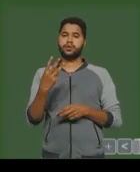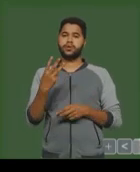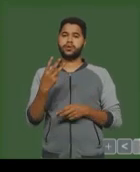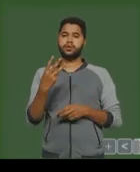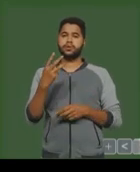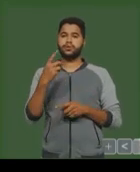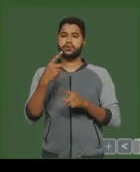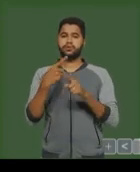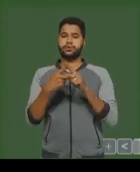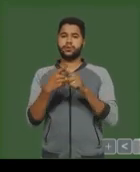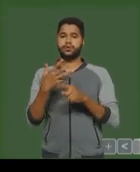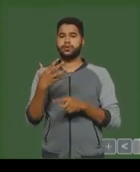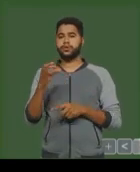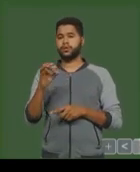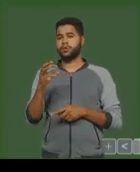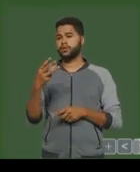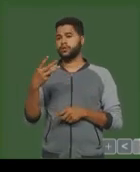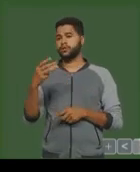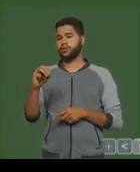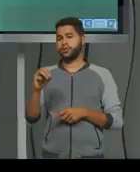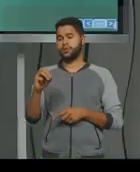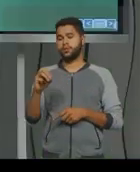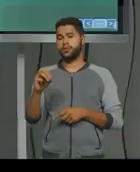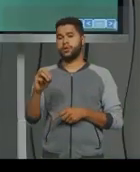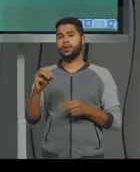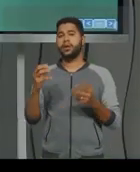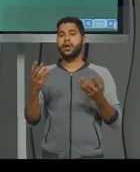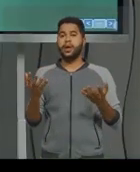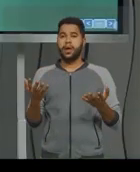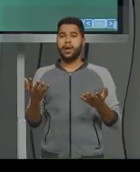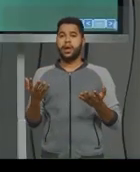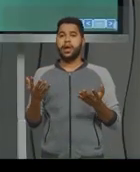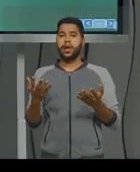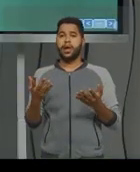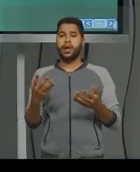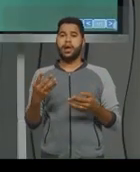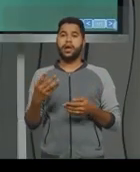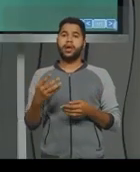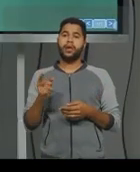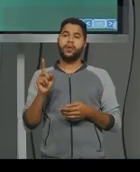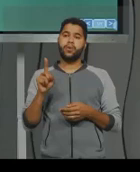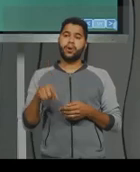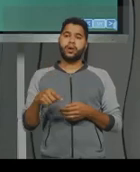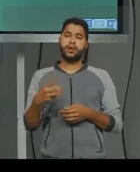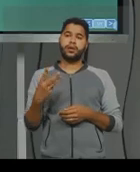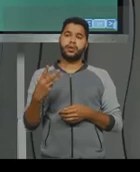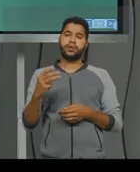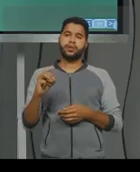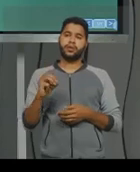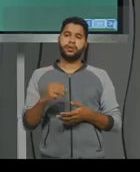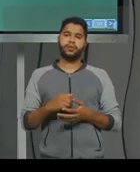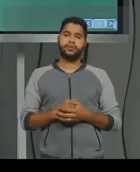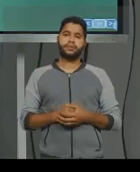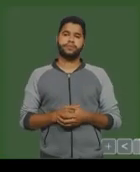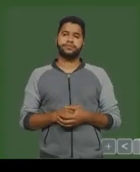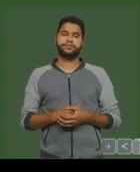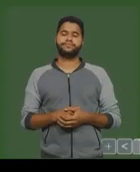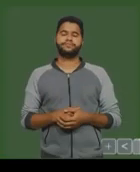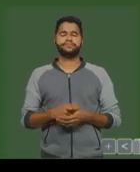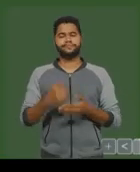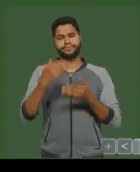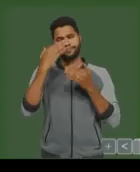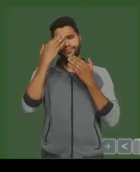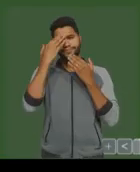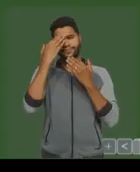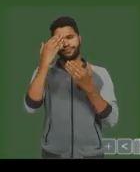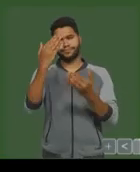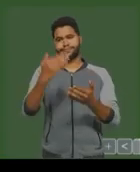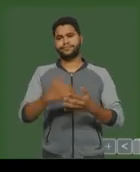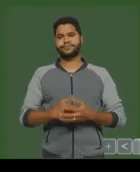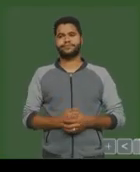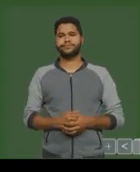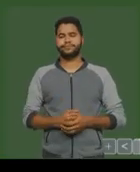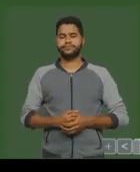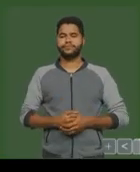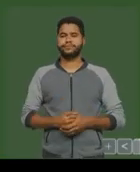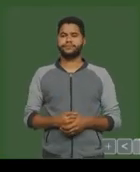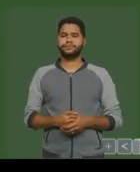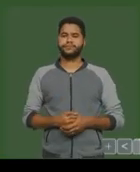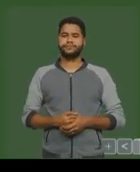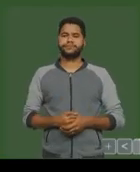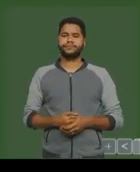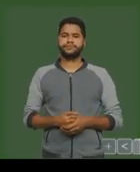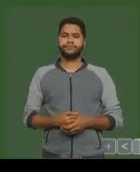30. Então, a quarta proporcional de 1, 3 e 10 é o valor 30. Obrigado. Perfeito, professor.